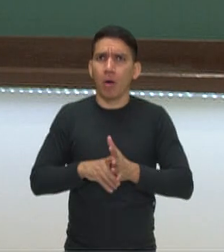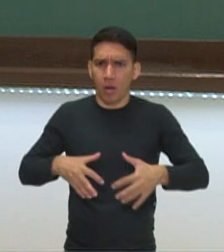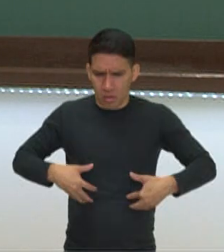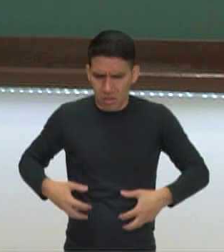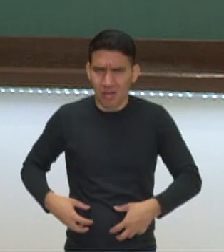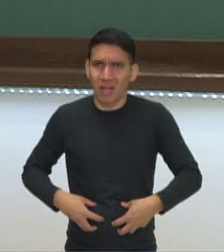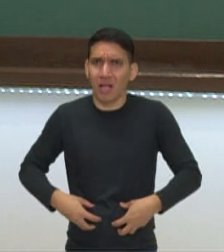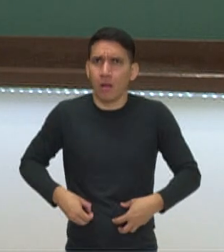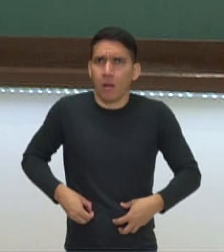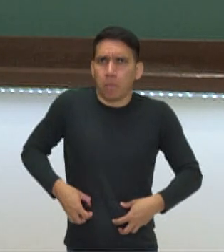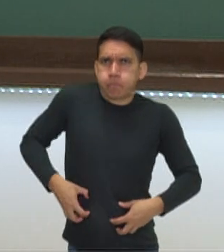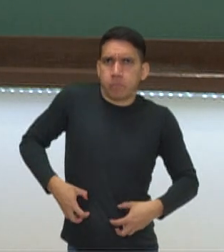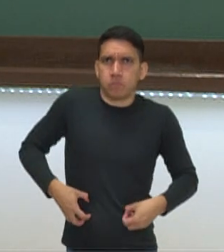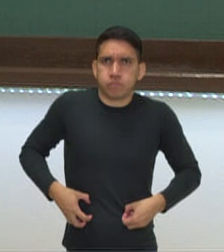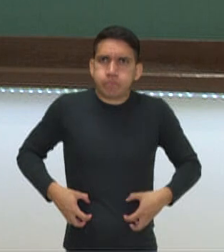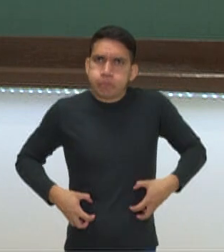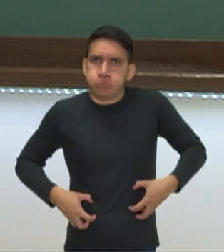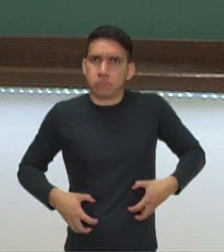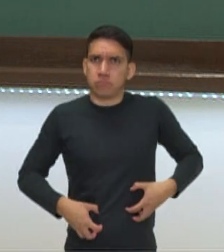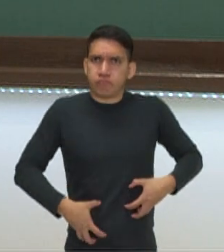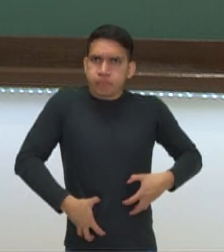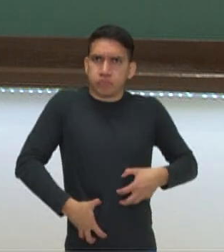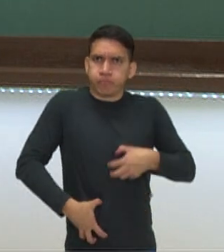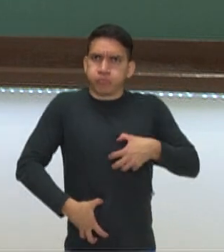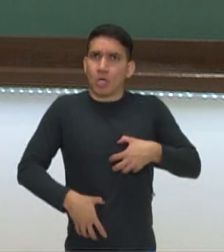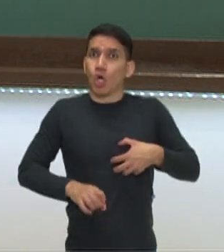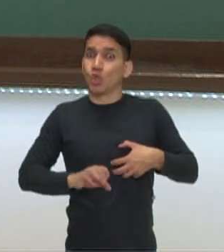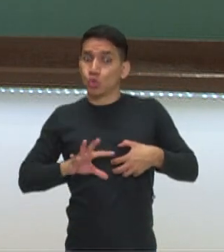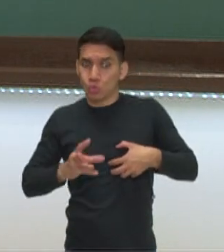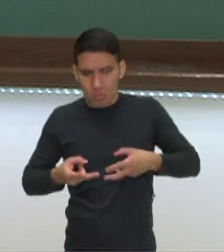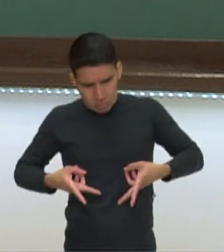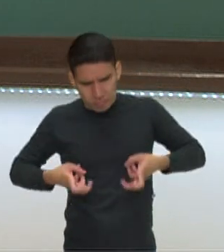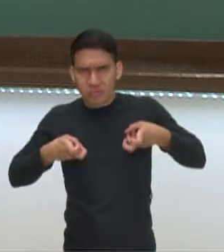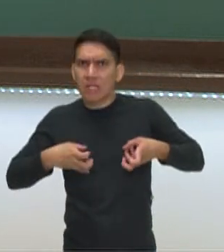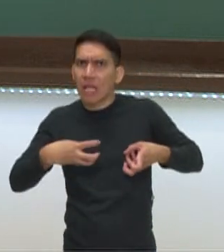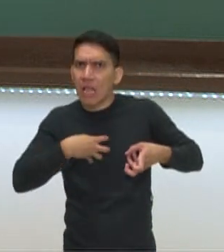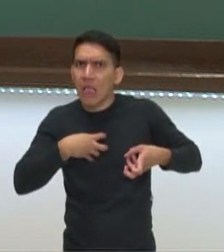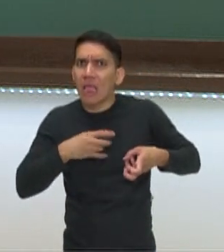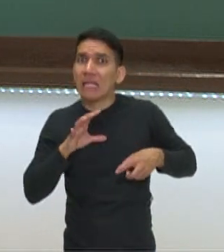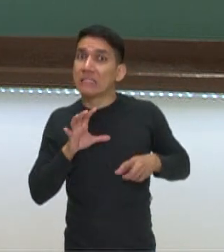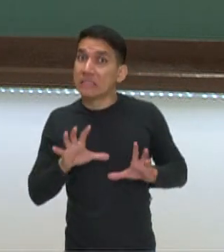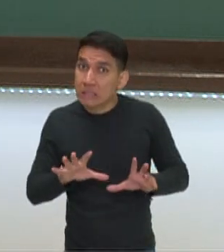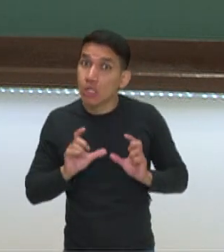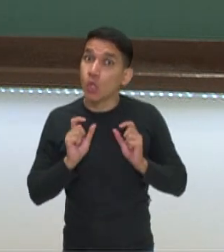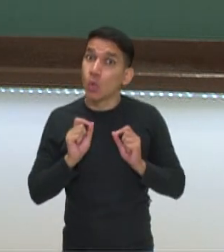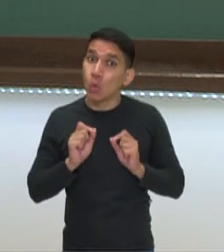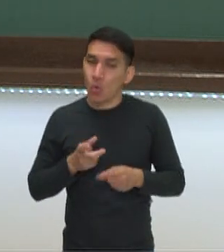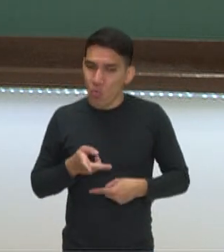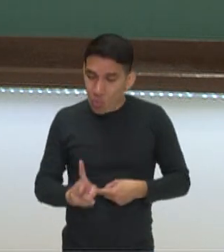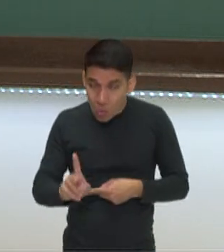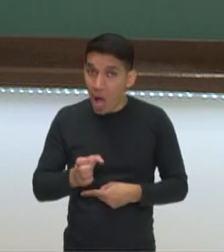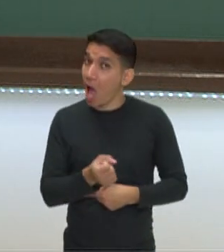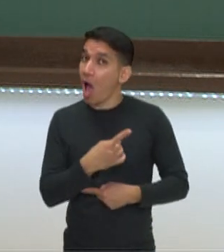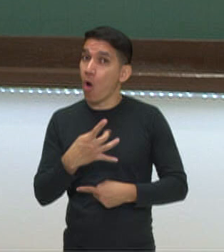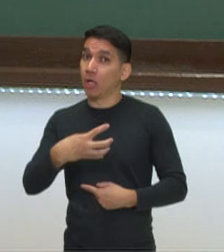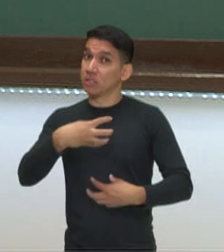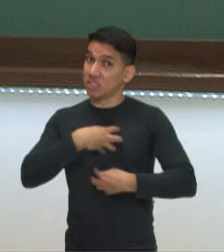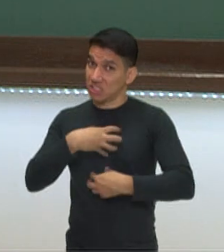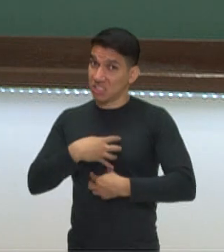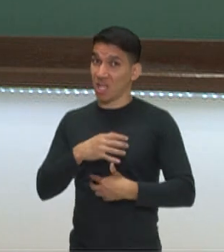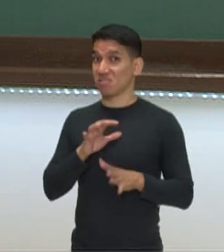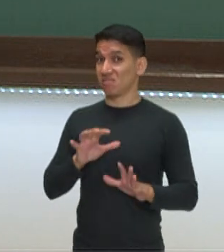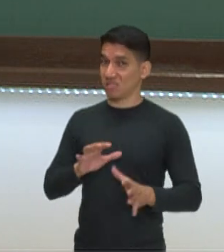abdominal também. Então, tudo isso, se acontecer, né, da gente sentir isso, persistir algum desses